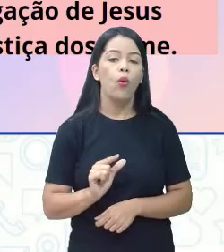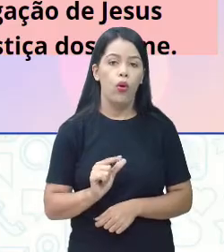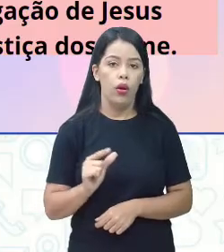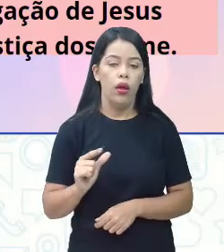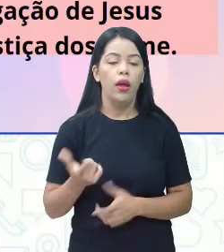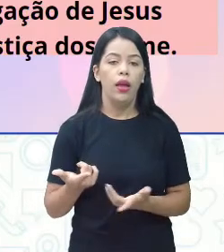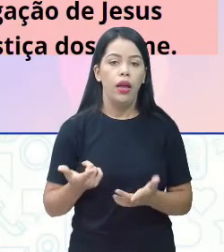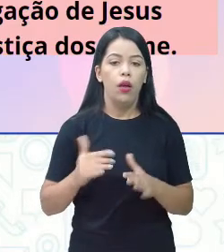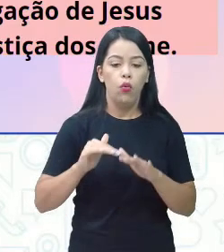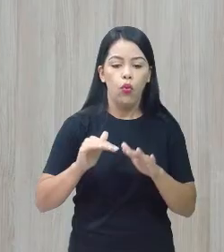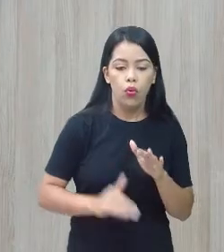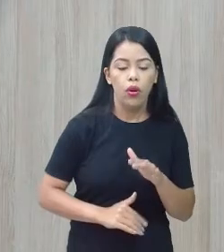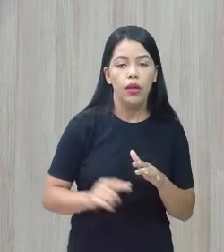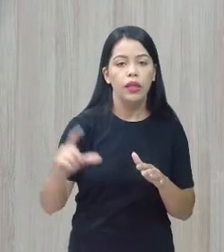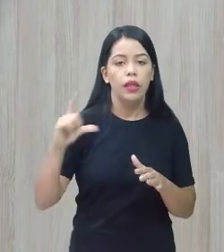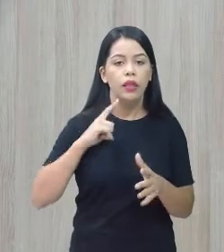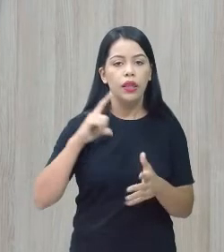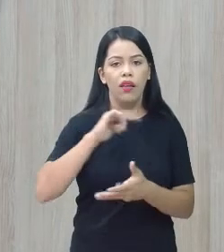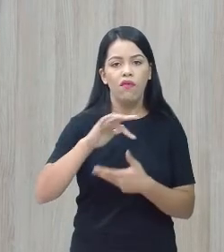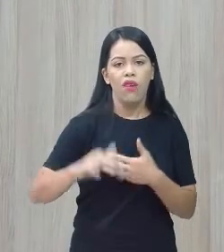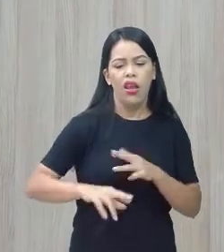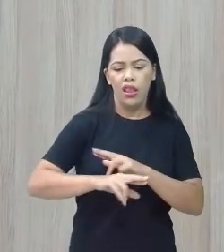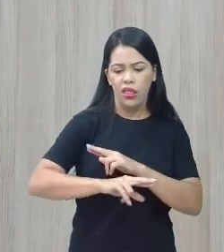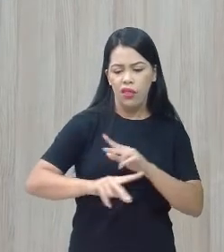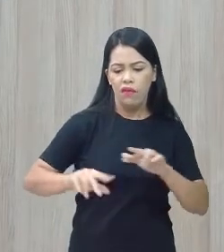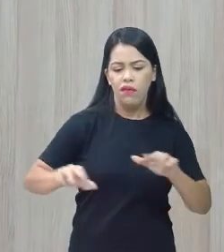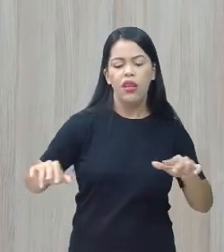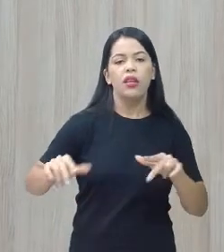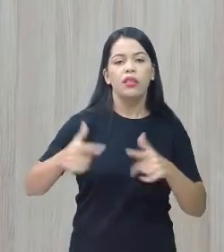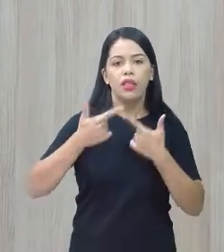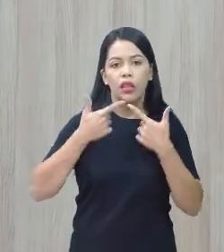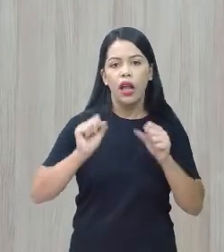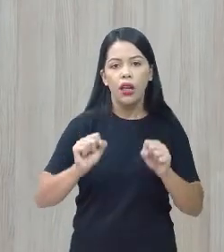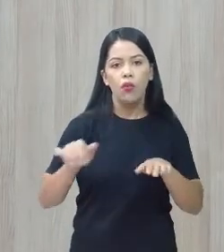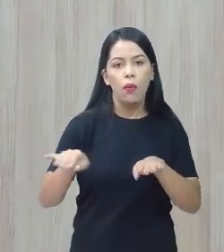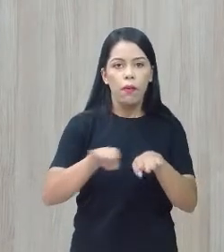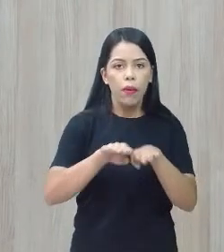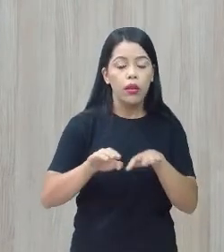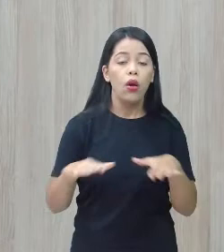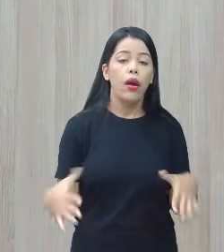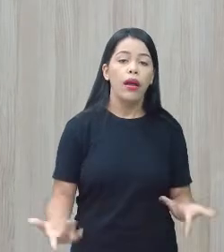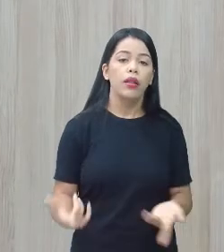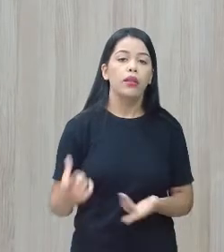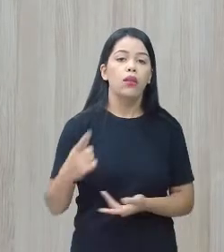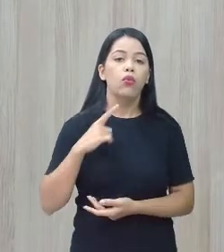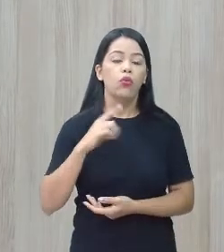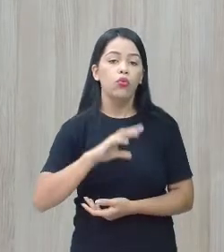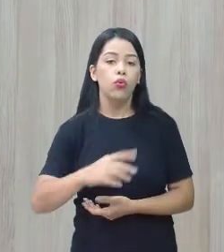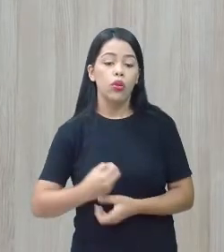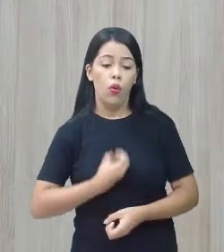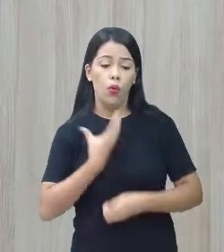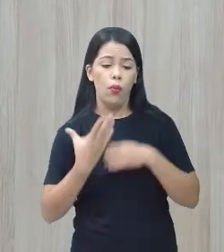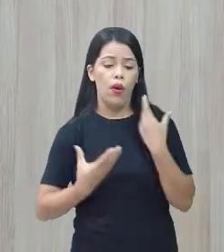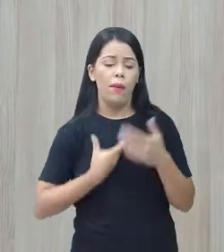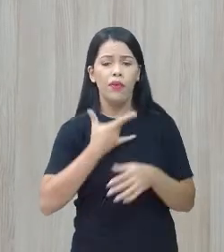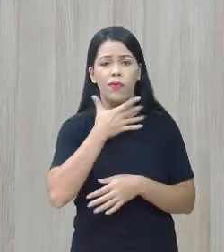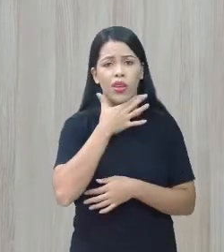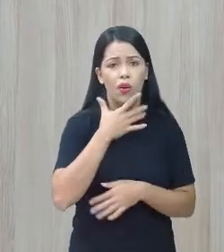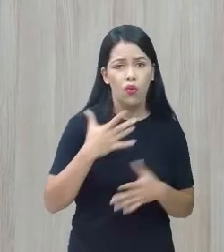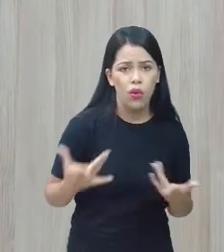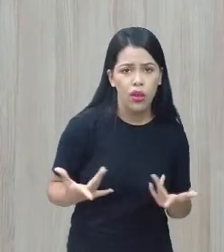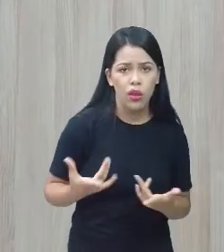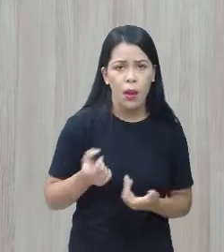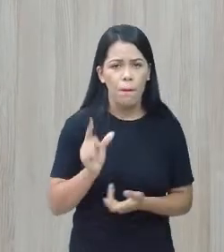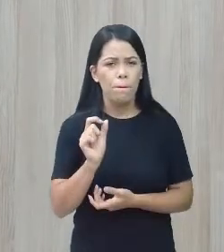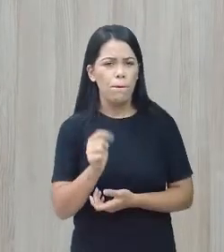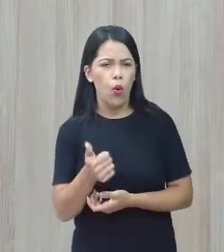desvios. Mas isso não torna o seu poema menos lírico, menos poético. Ele consegue tratar os seus temas na